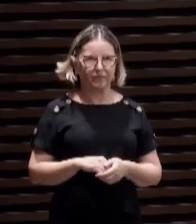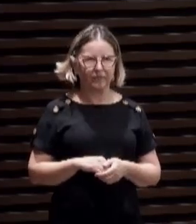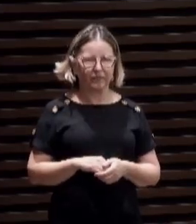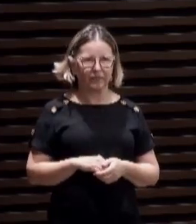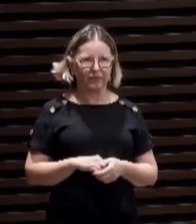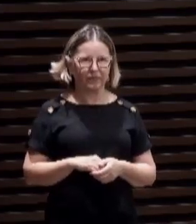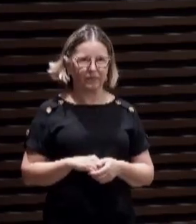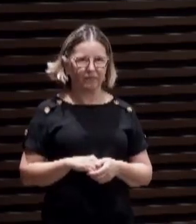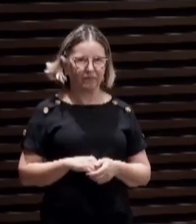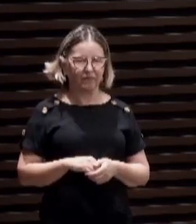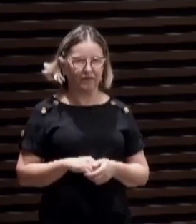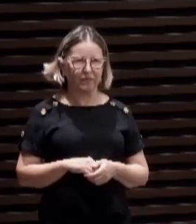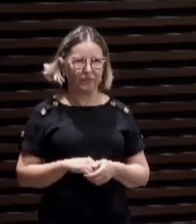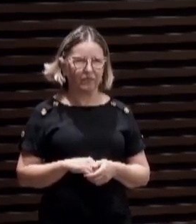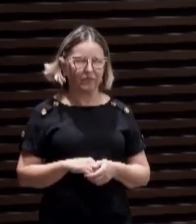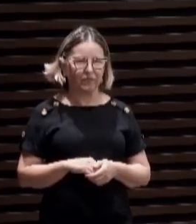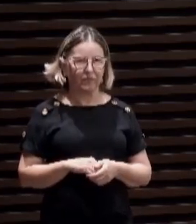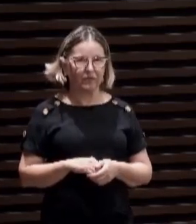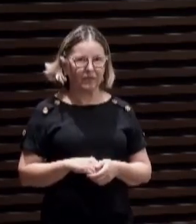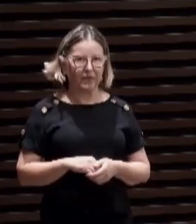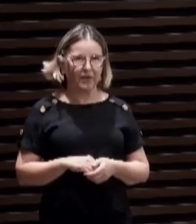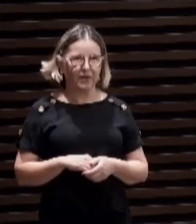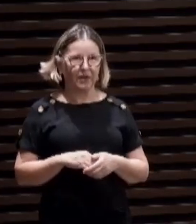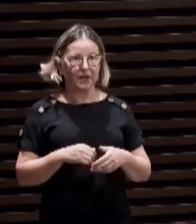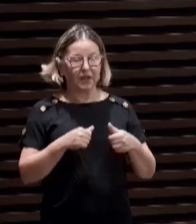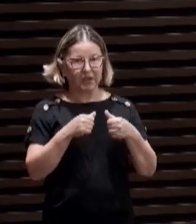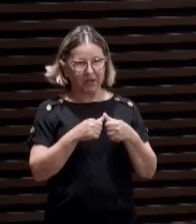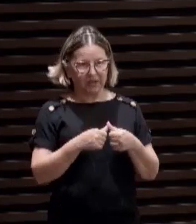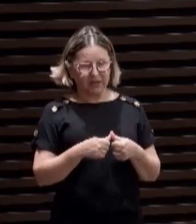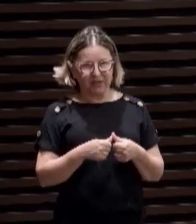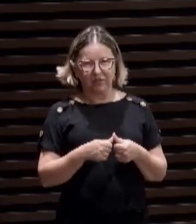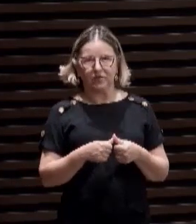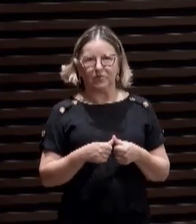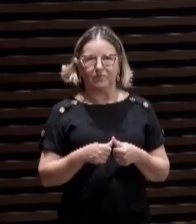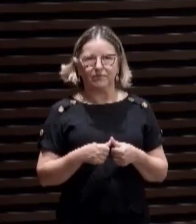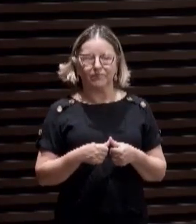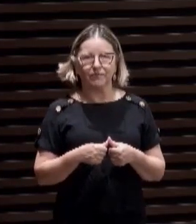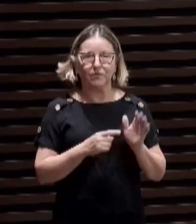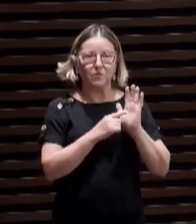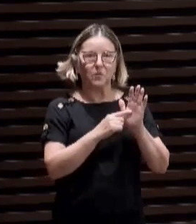estamos consumindo e edificando sobre o fundamento que é Cristo.